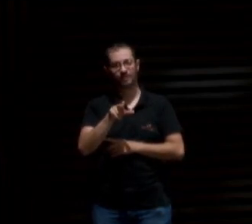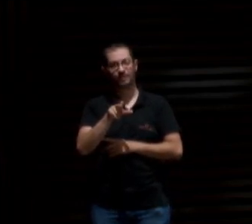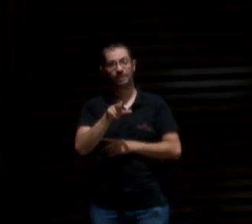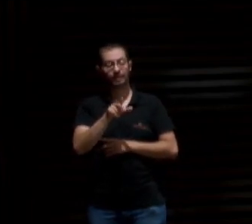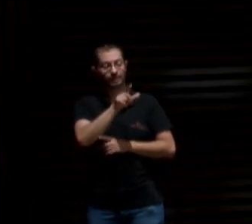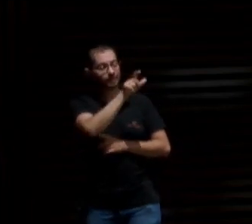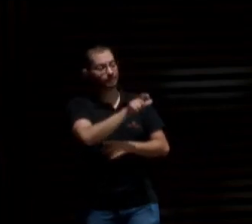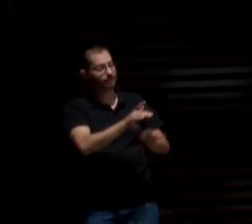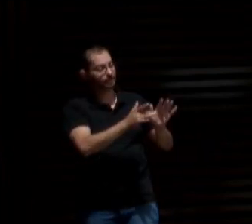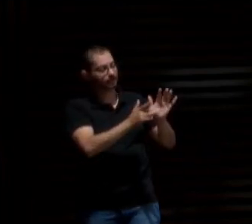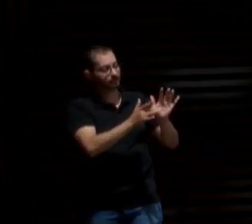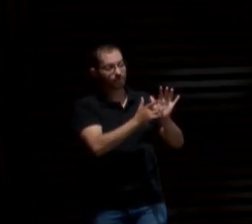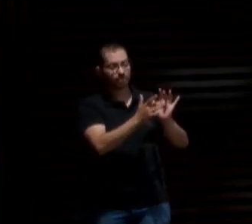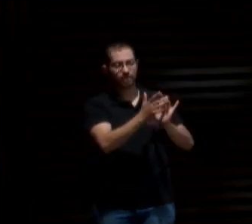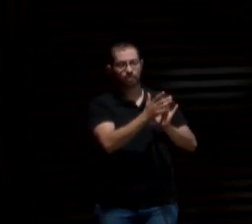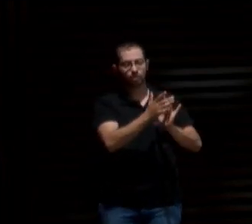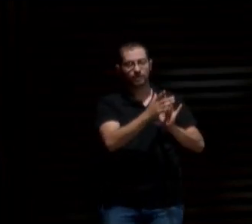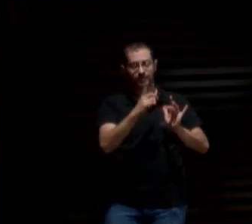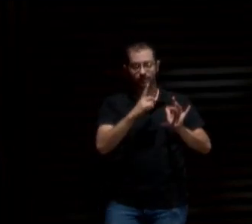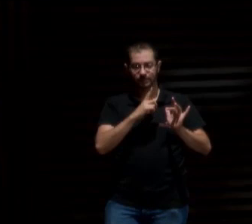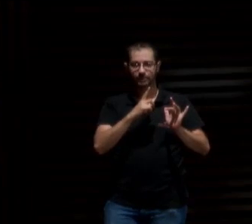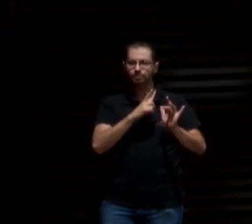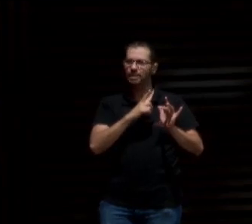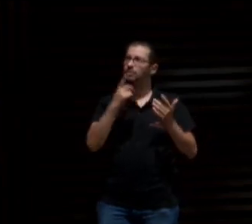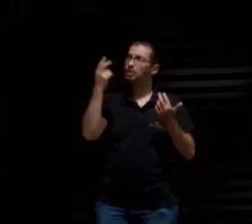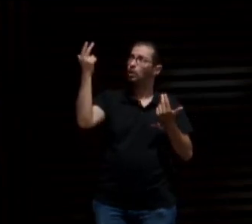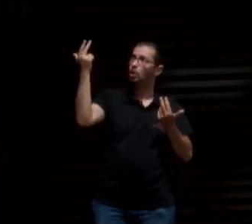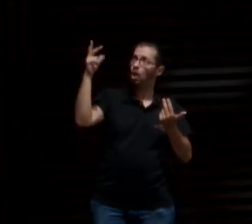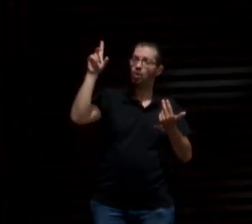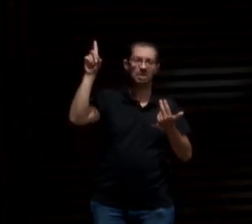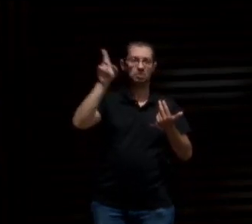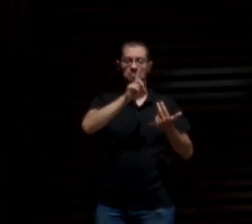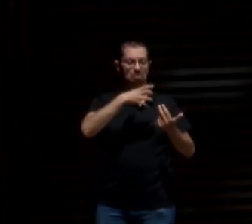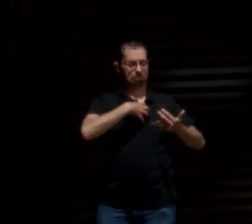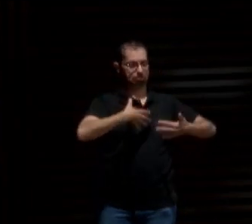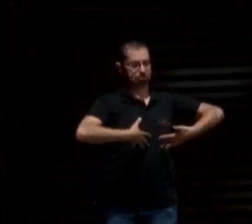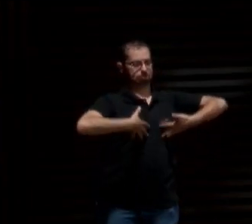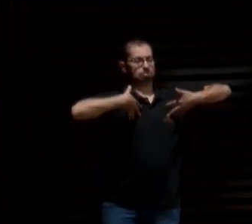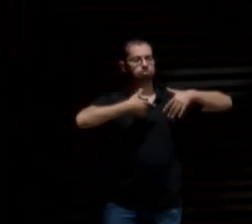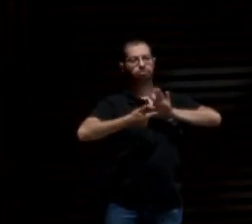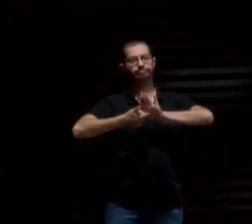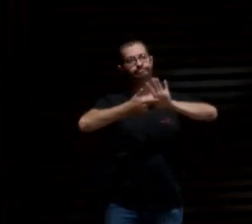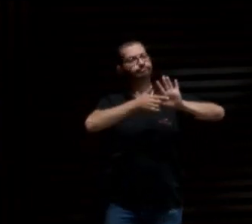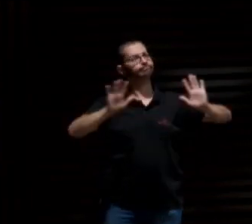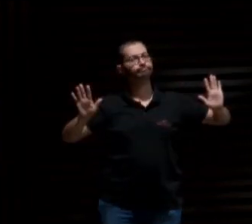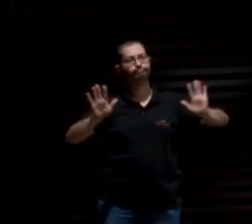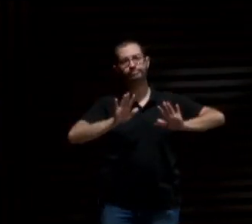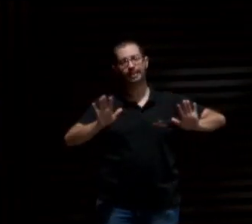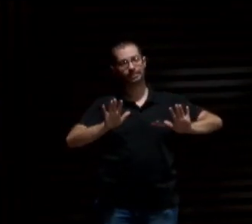Deus, não julgou como usurpação o ser igual a Deus. Antes a si mesmo se esvaziou, assumindo a forma de